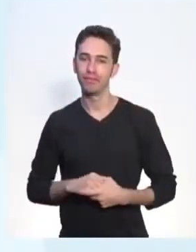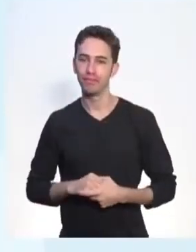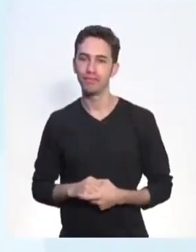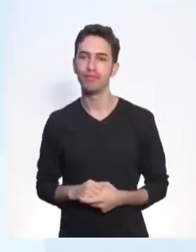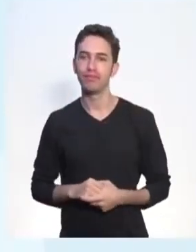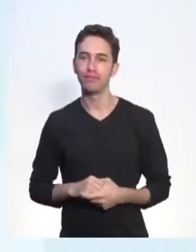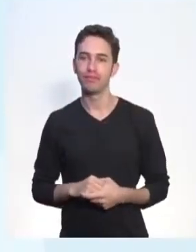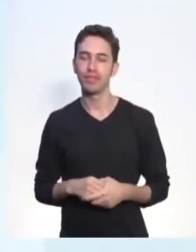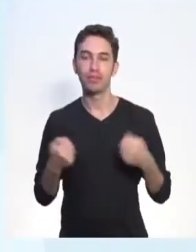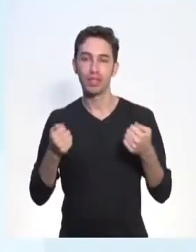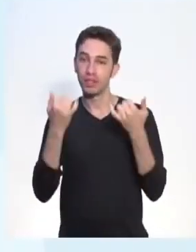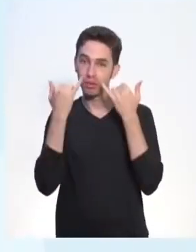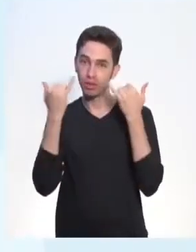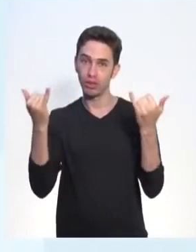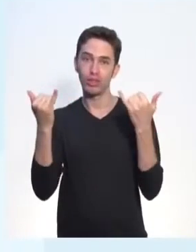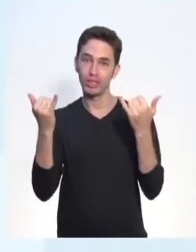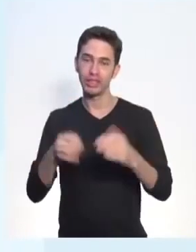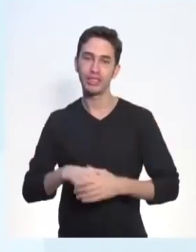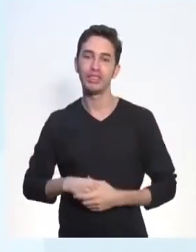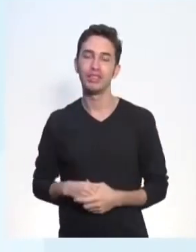uma notícia, né?